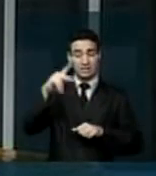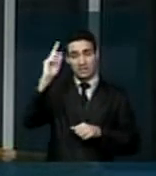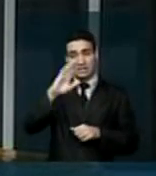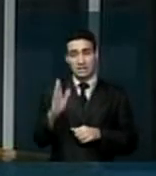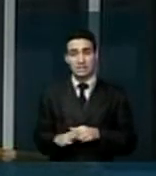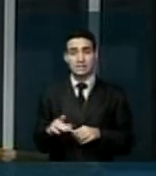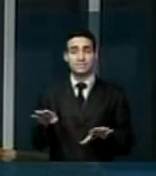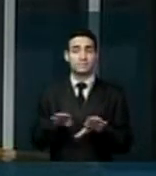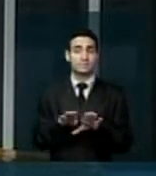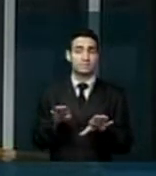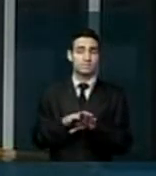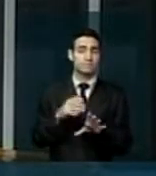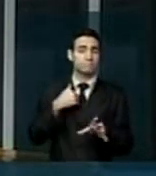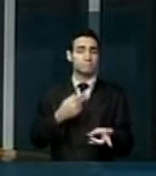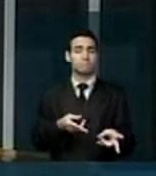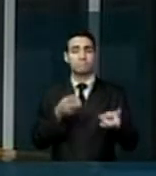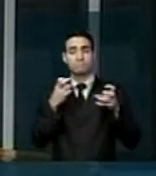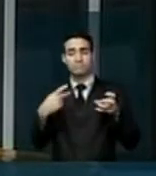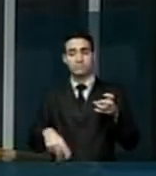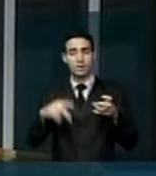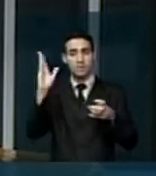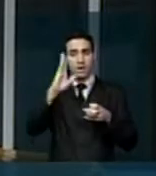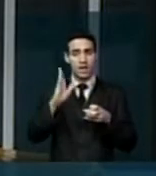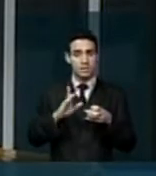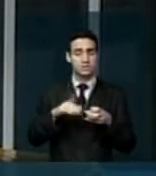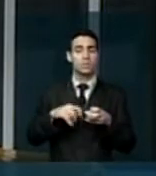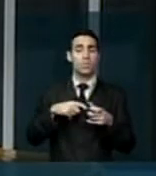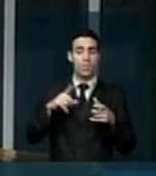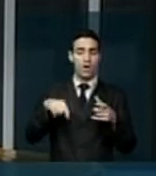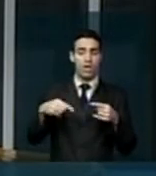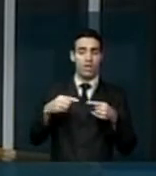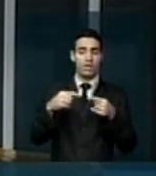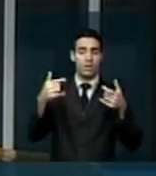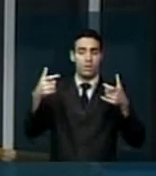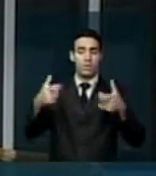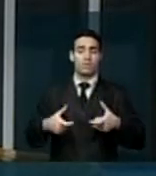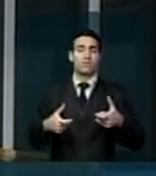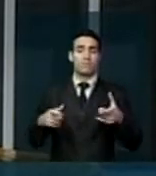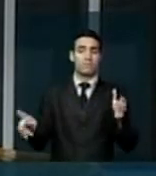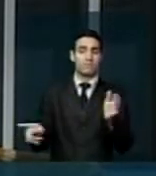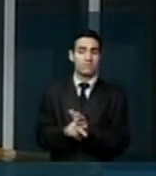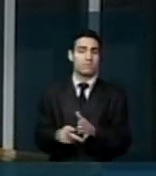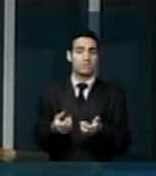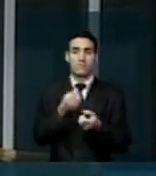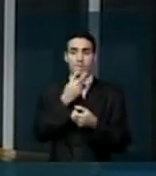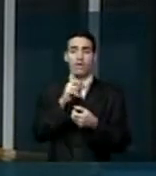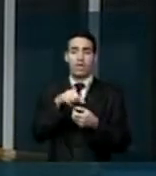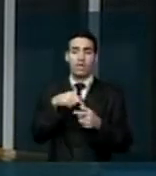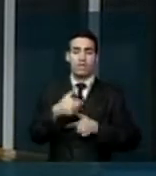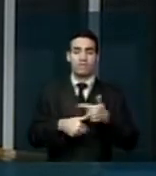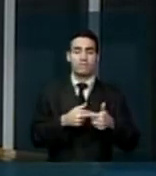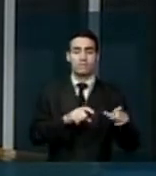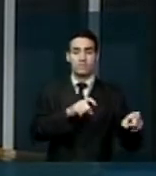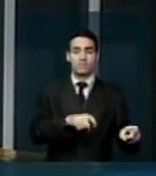e enxergando o nosso Brasil como celeiro é o setor agropecuário. Muito obrigada, senhor presidente.